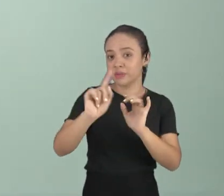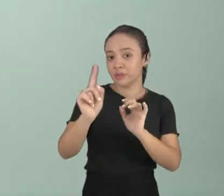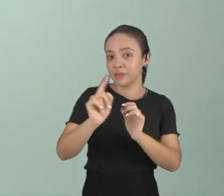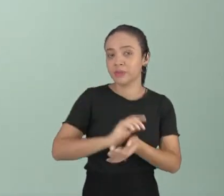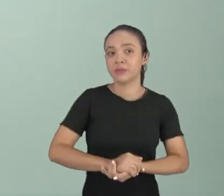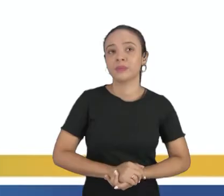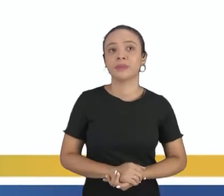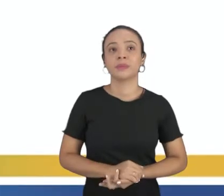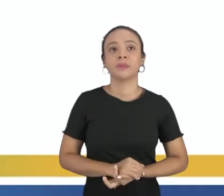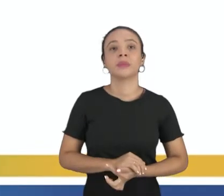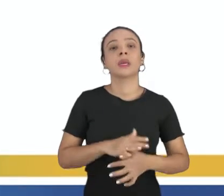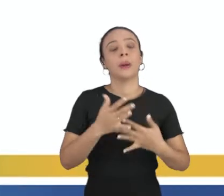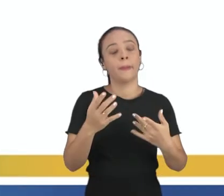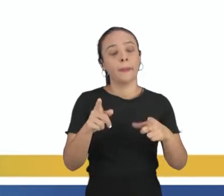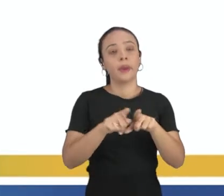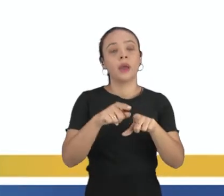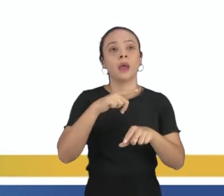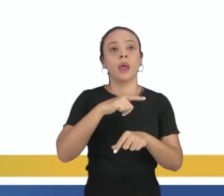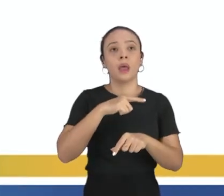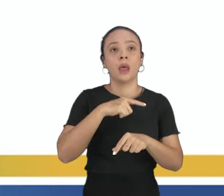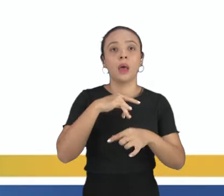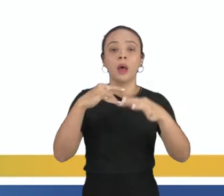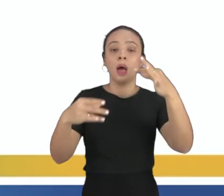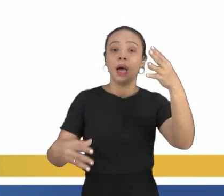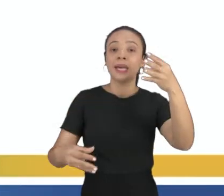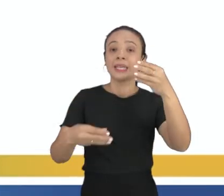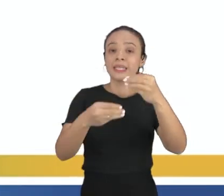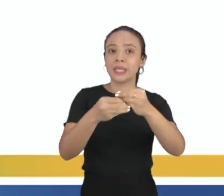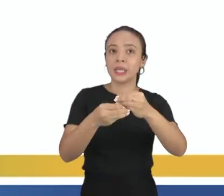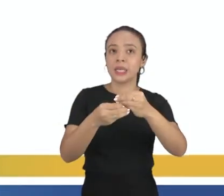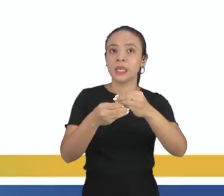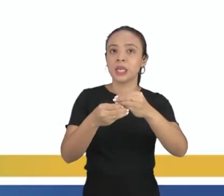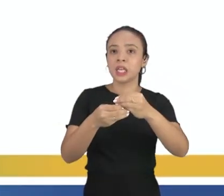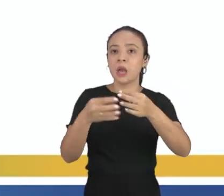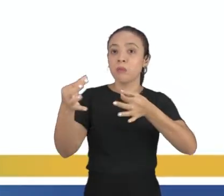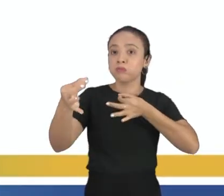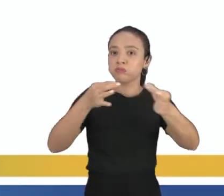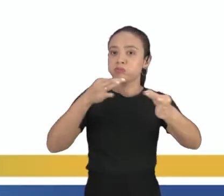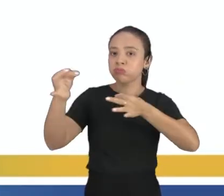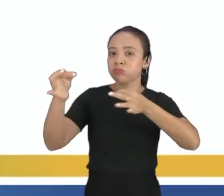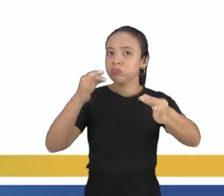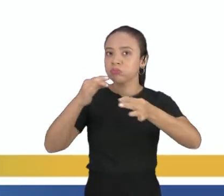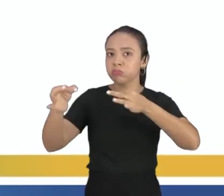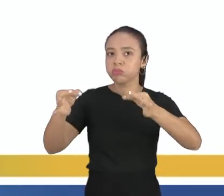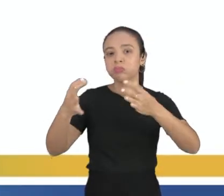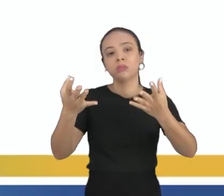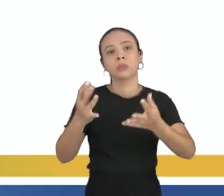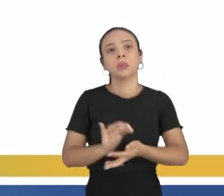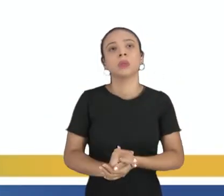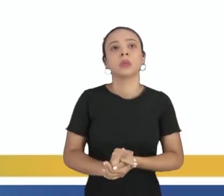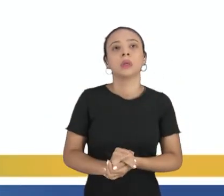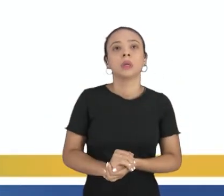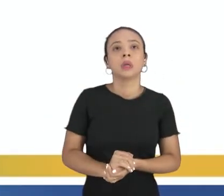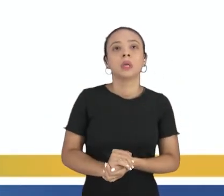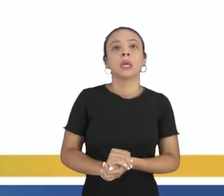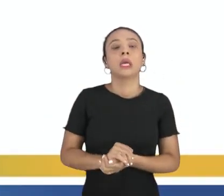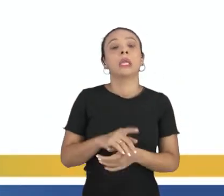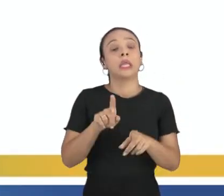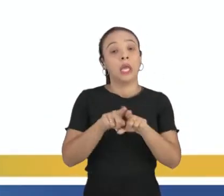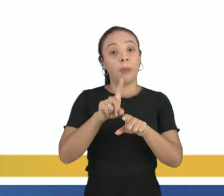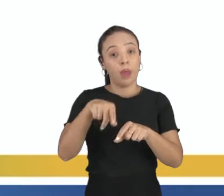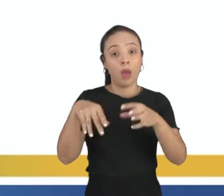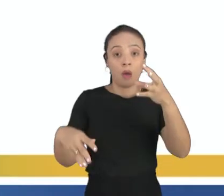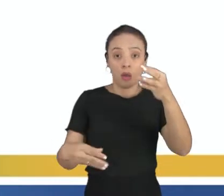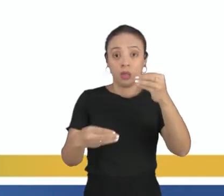E nós vamos ter a resenha crítica ou opinativa. Assim como na descritiva, essa